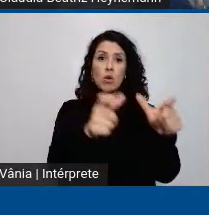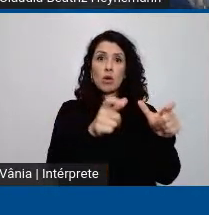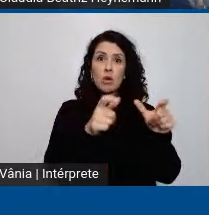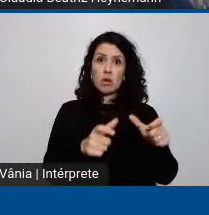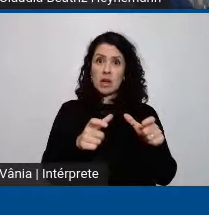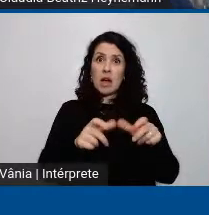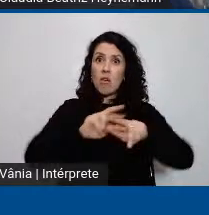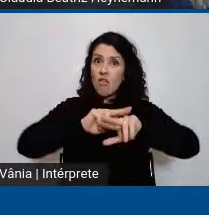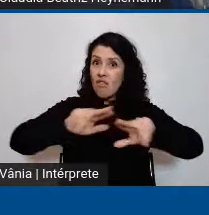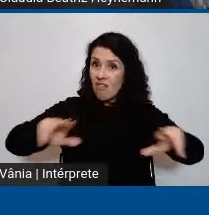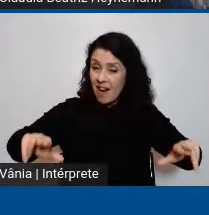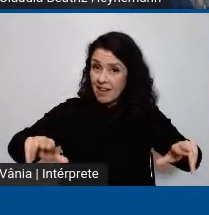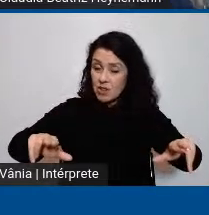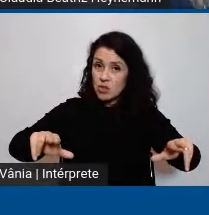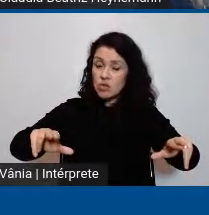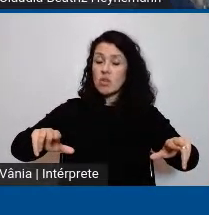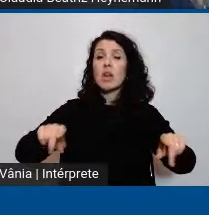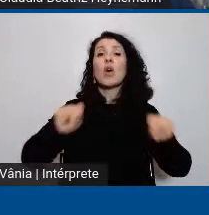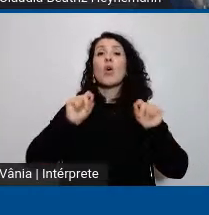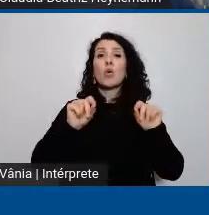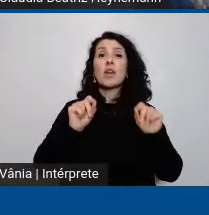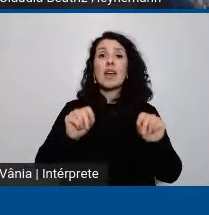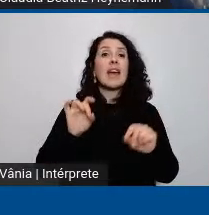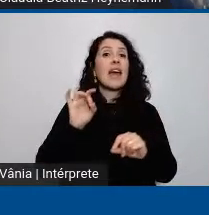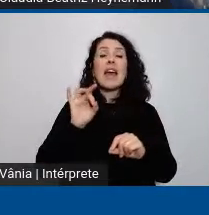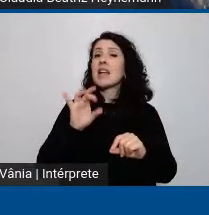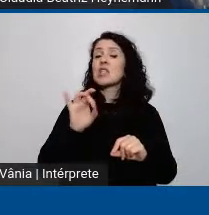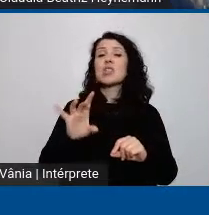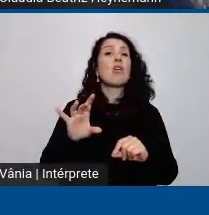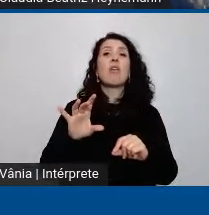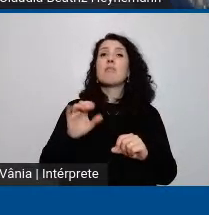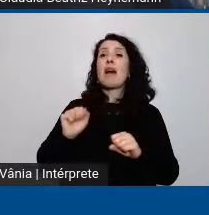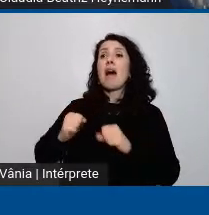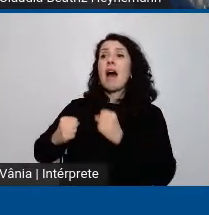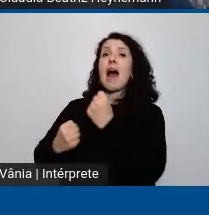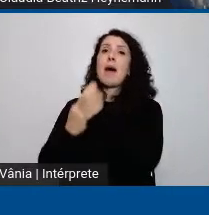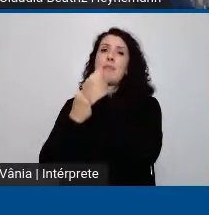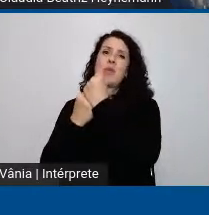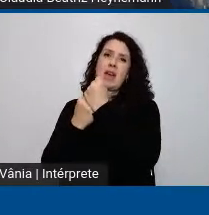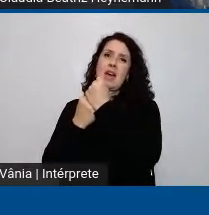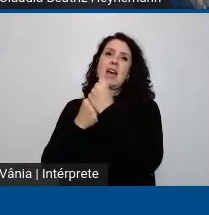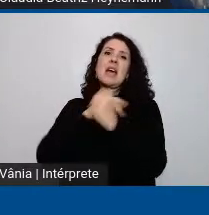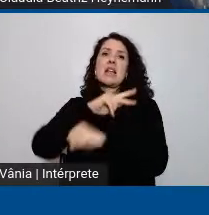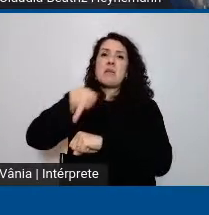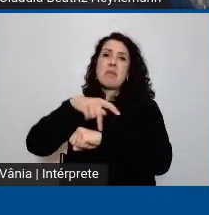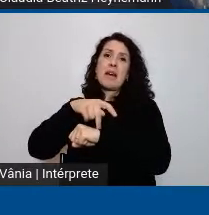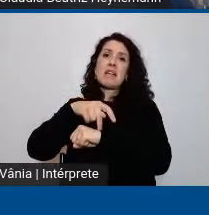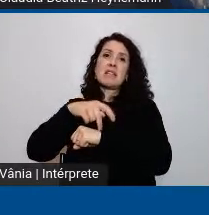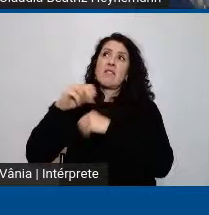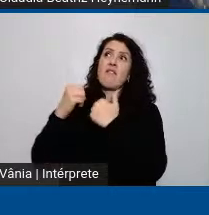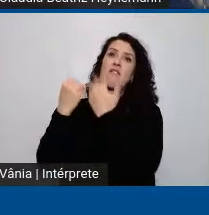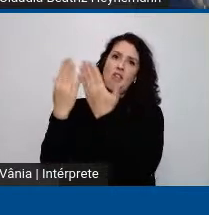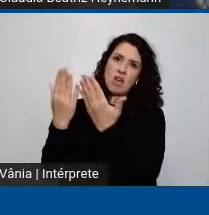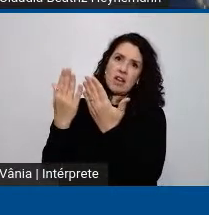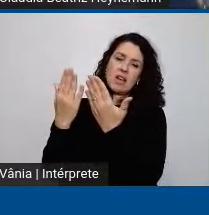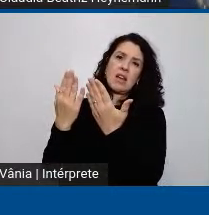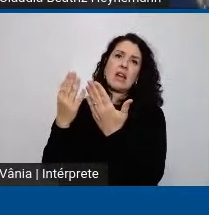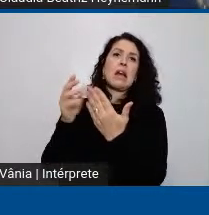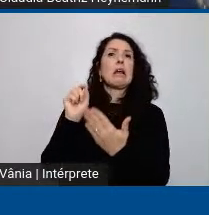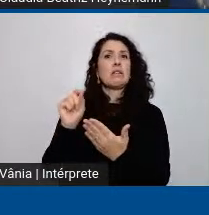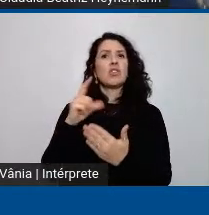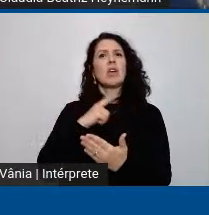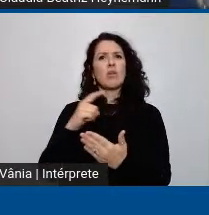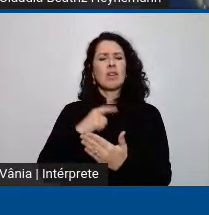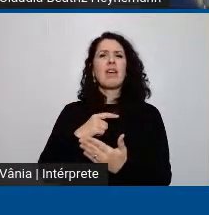ainda para Lissowski, souvenirs de terras estrangeiras. Né? Ele diz que, diante das incessantes imagens planas da